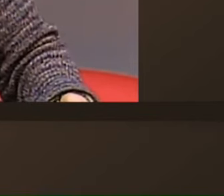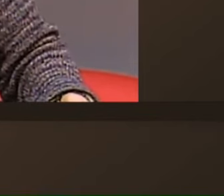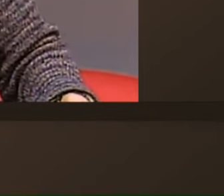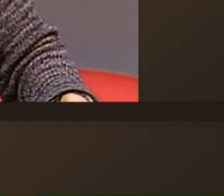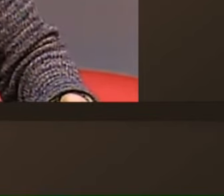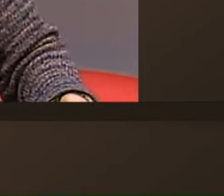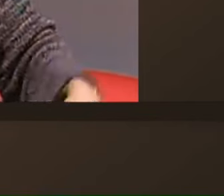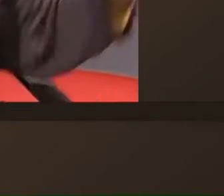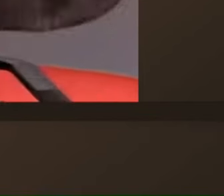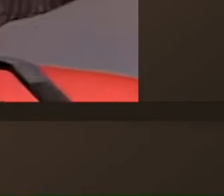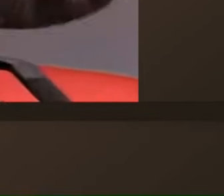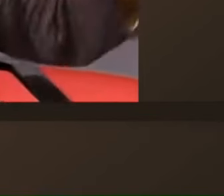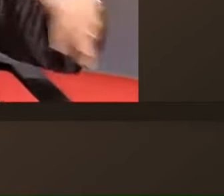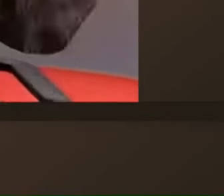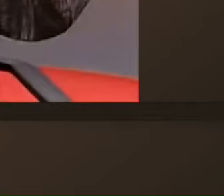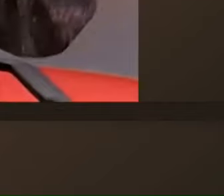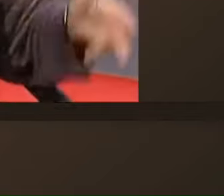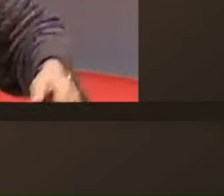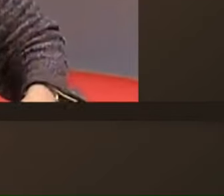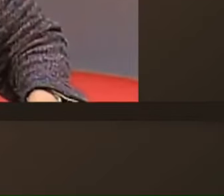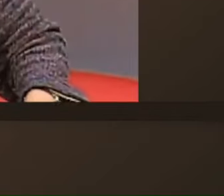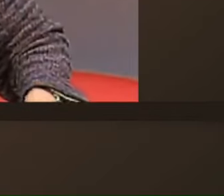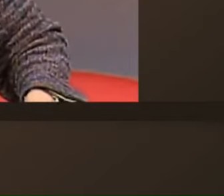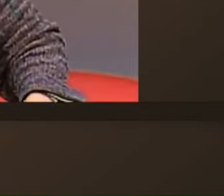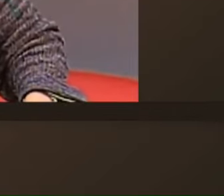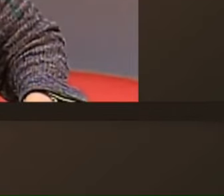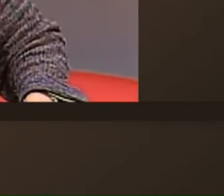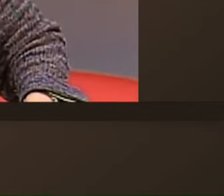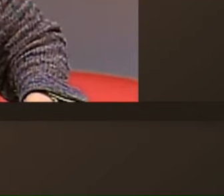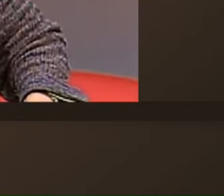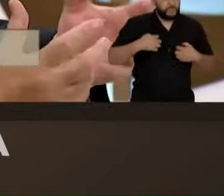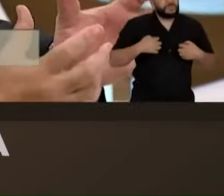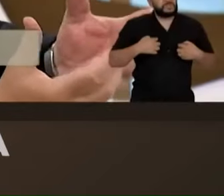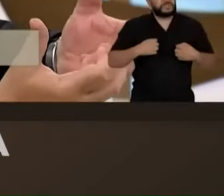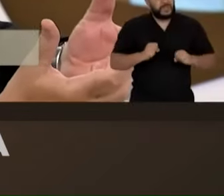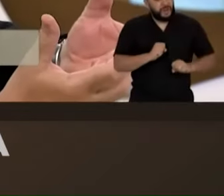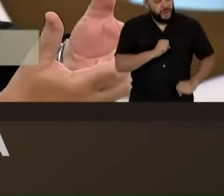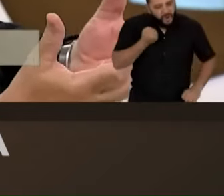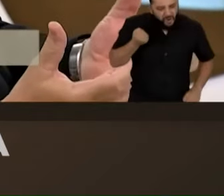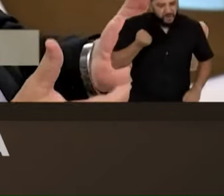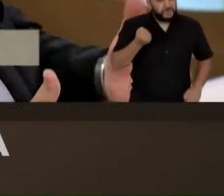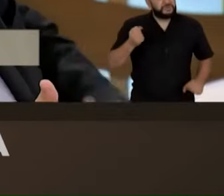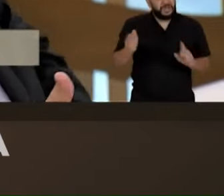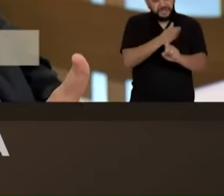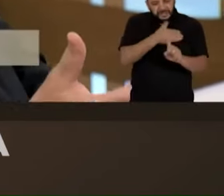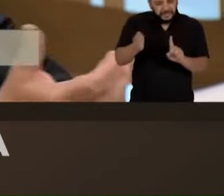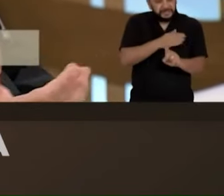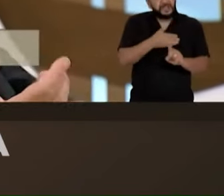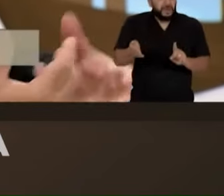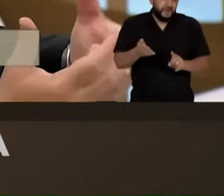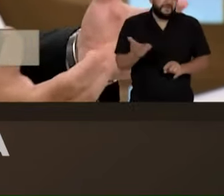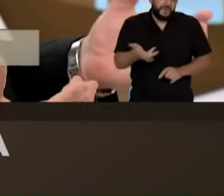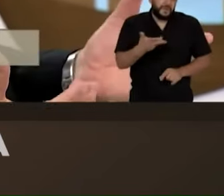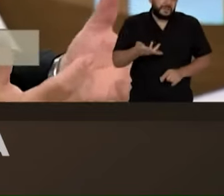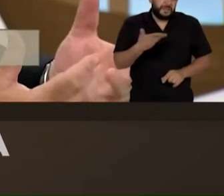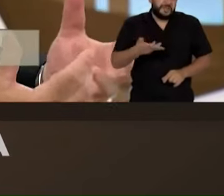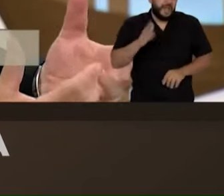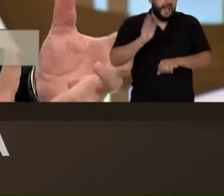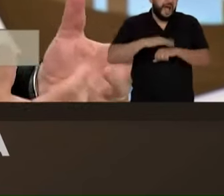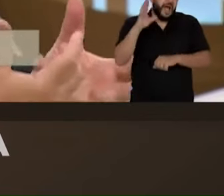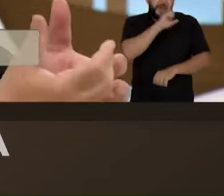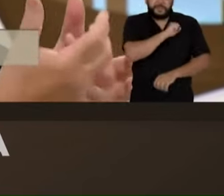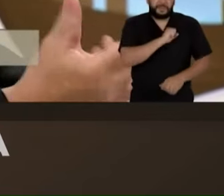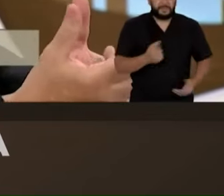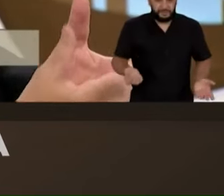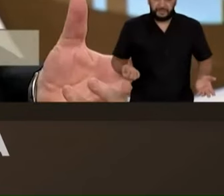poder. Não pode passar um ano e meio dizendo que está tudo bem e depois bater pesado. Claro que não é só uma ferramenta, né, o mundo